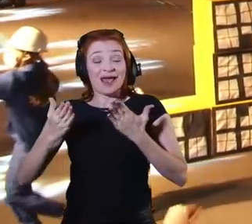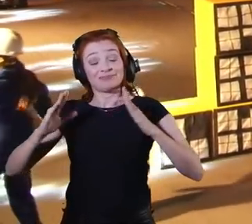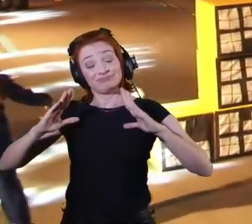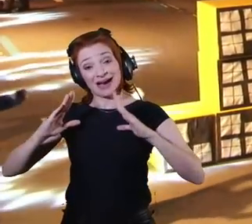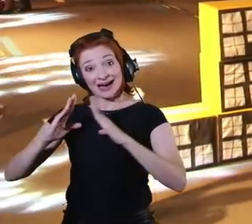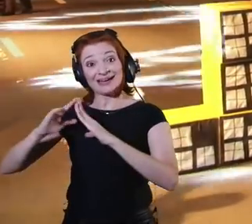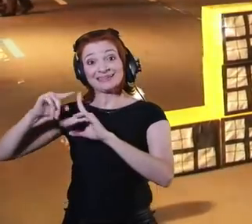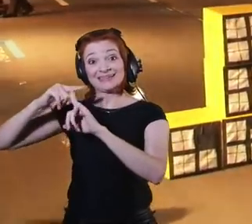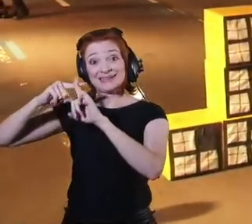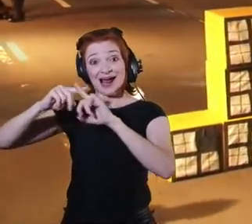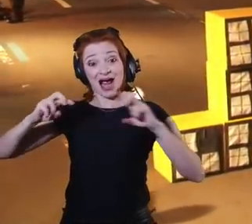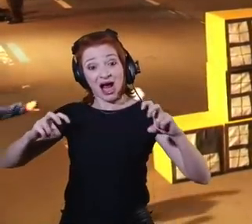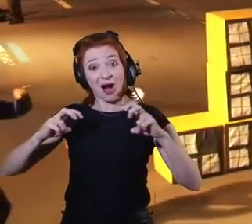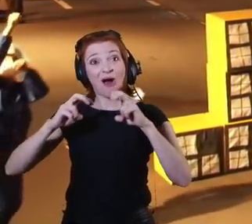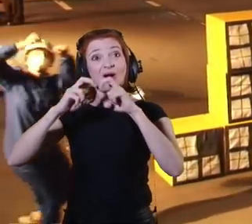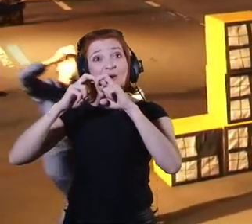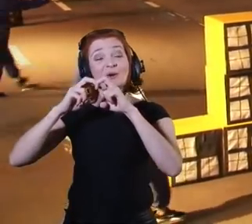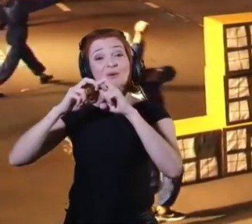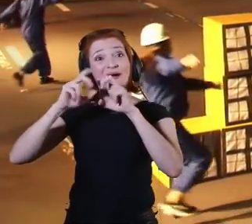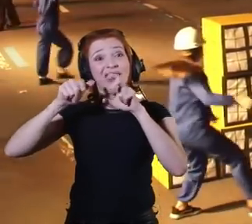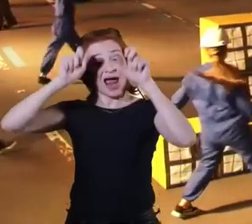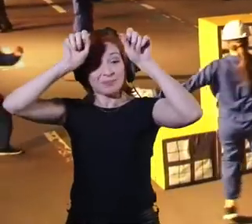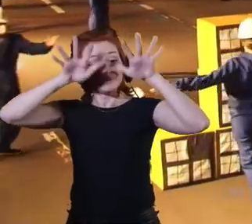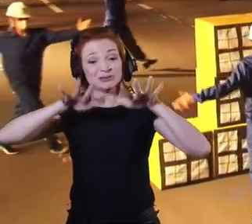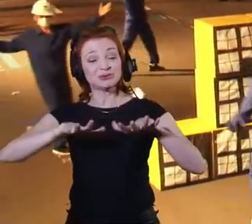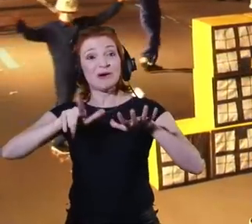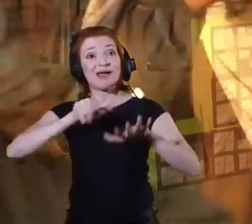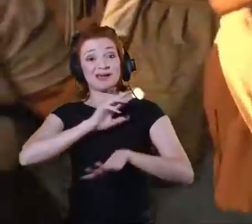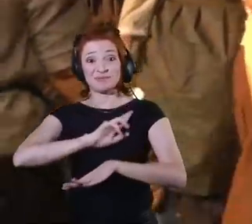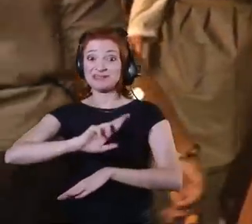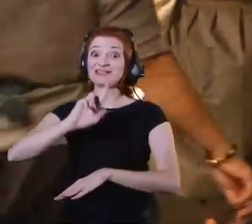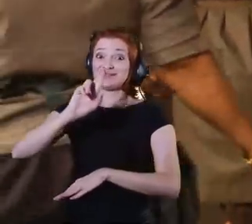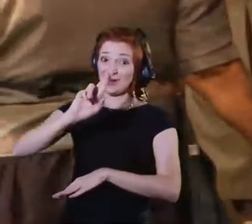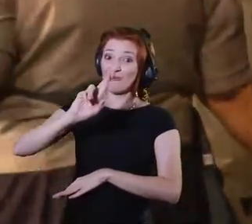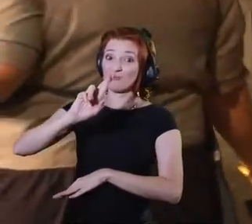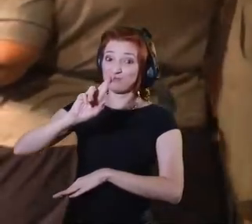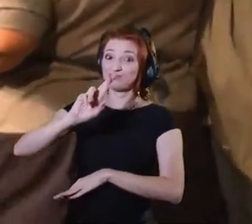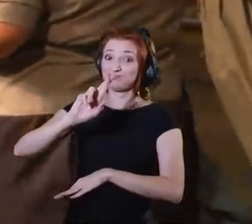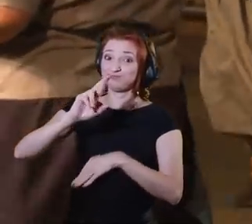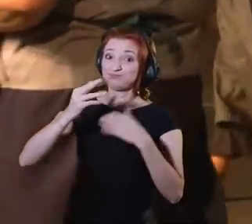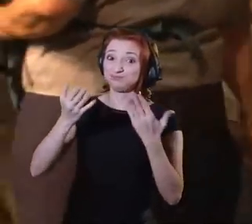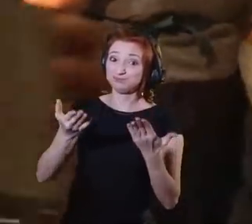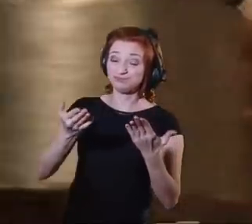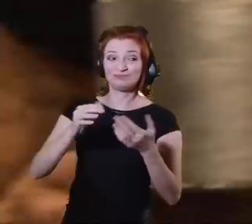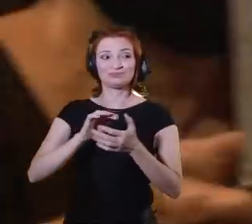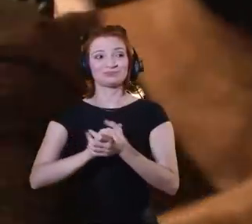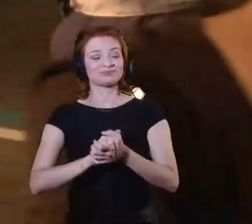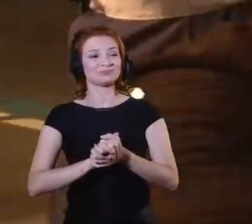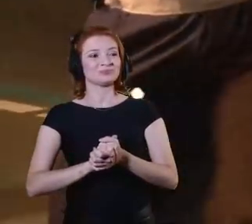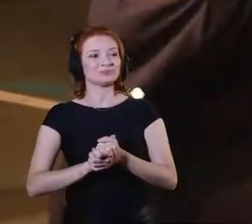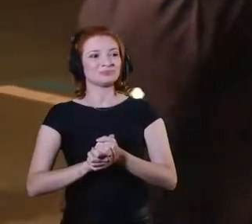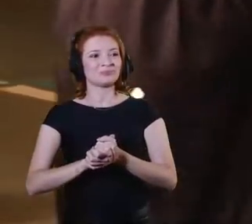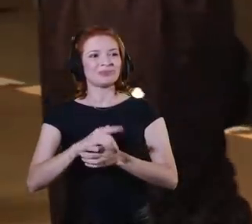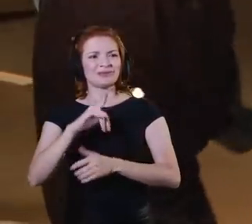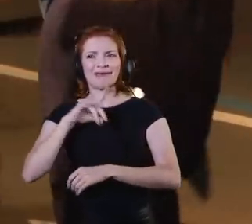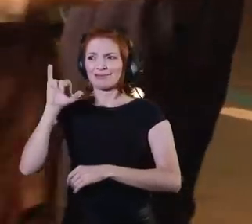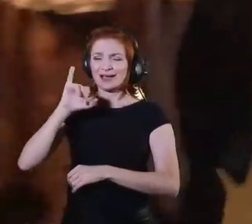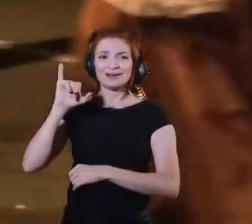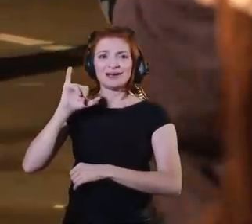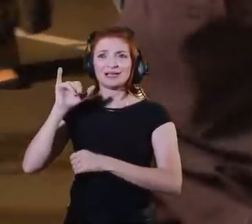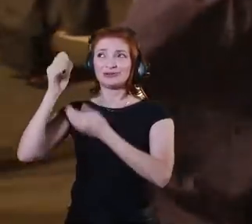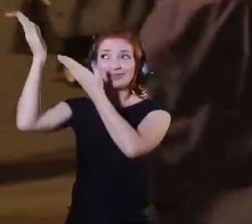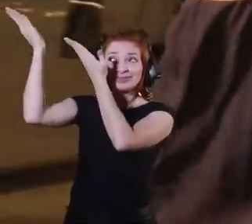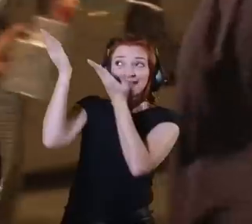Sul como uma representatividade de tudo isso. É, os italianos trouxeram os seus santos, seus